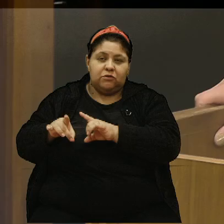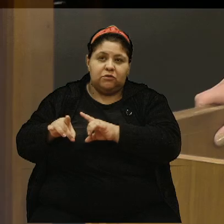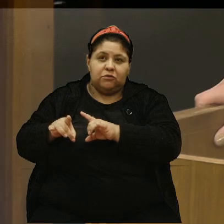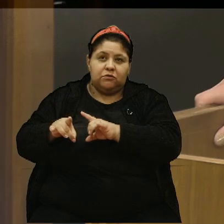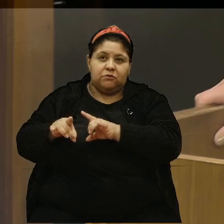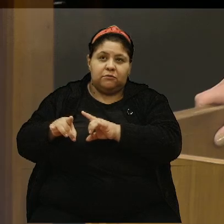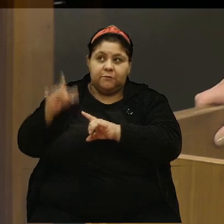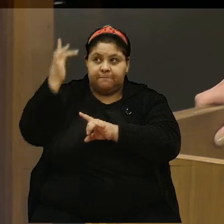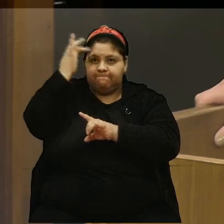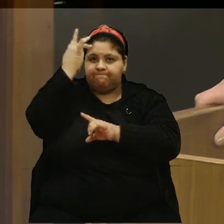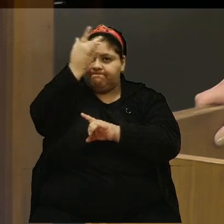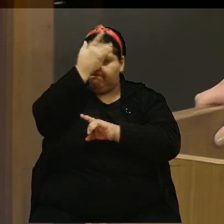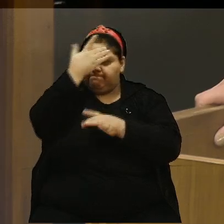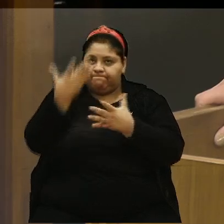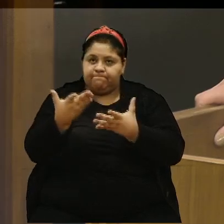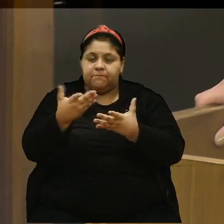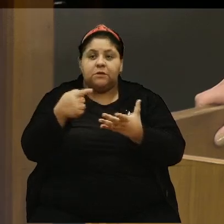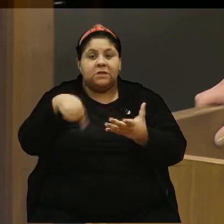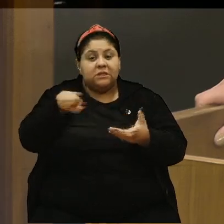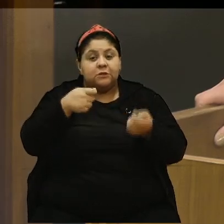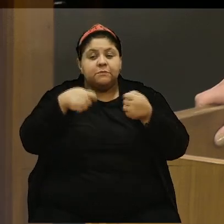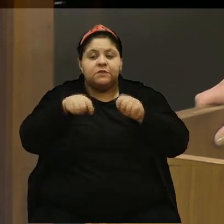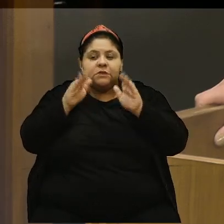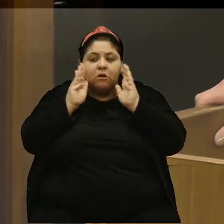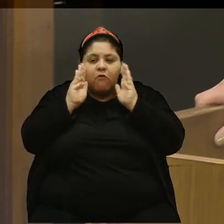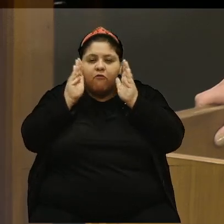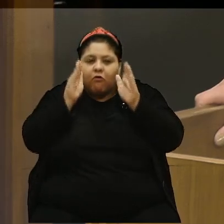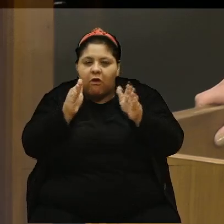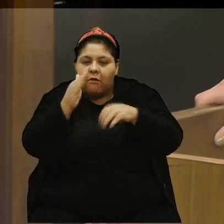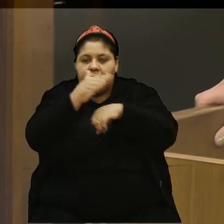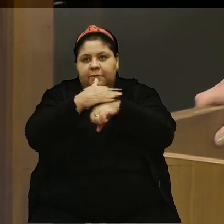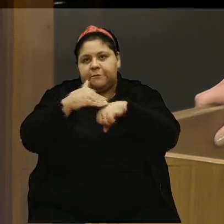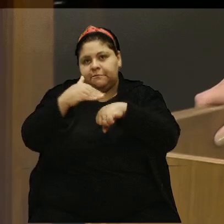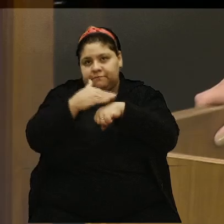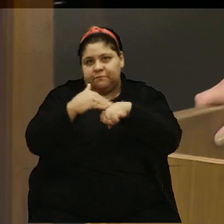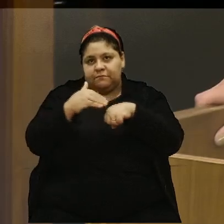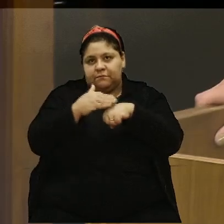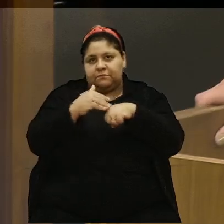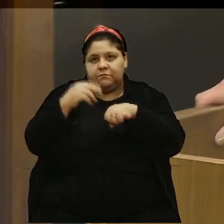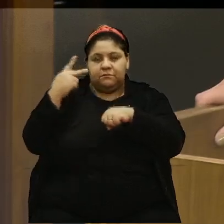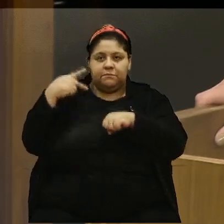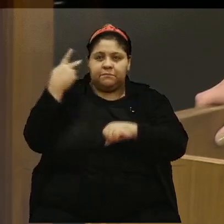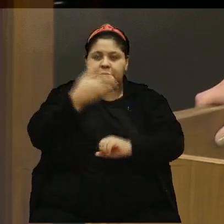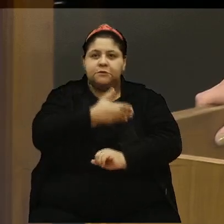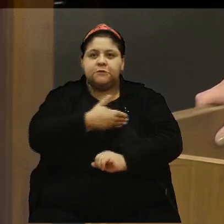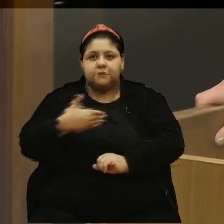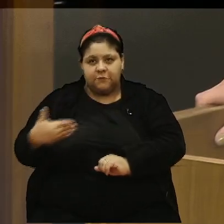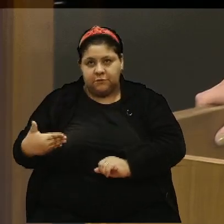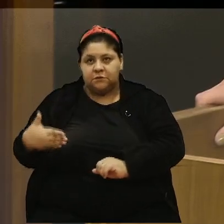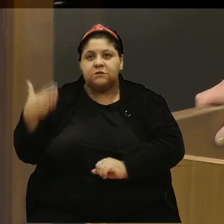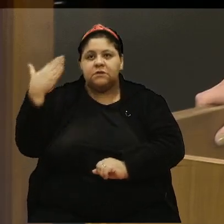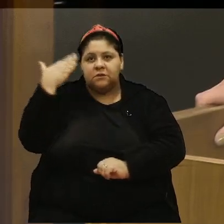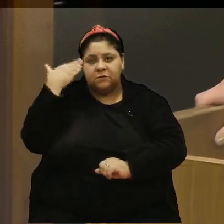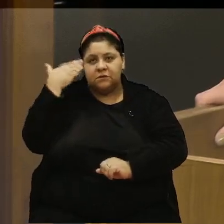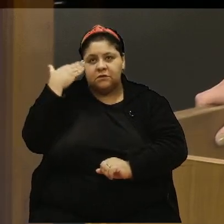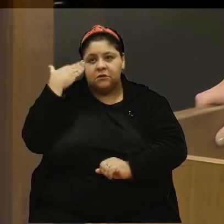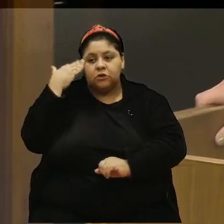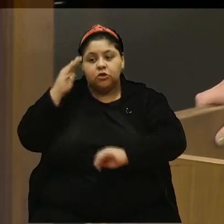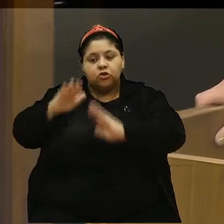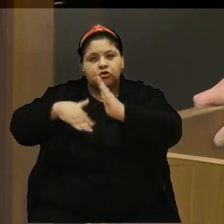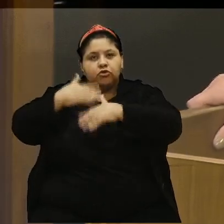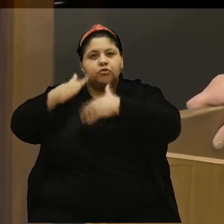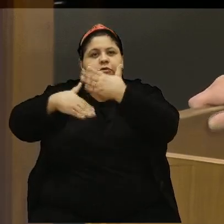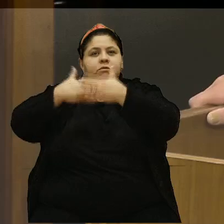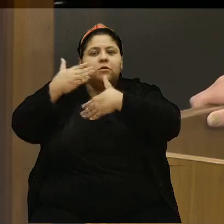da saúde mental. Então, a gente precisa olhar com carinho para essa questão da política pública e saber que o avanço